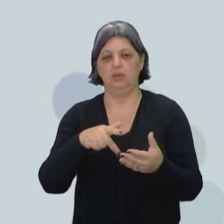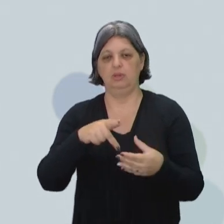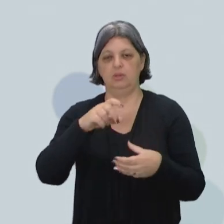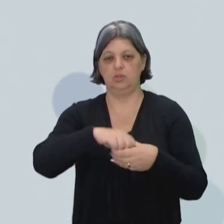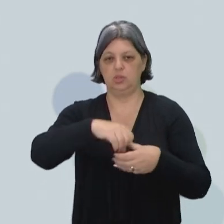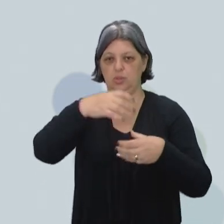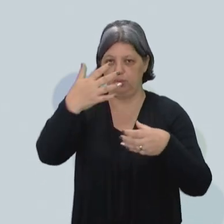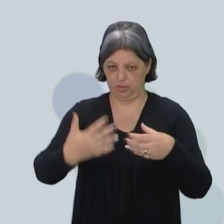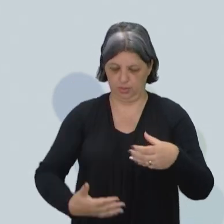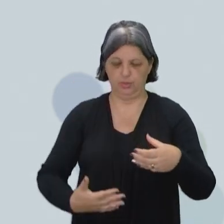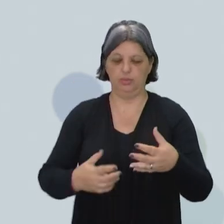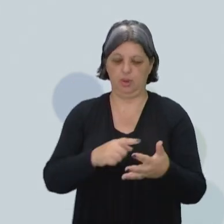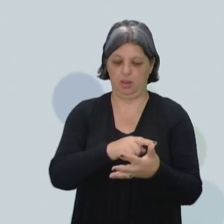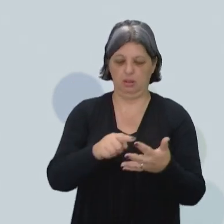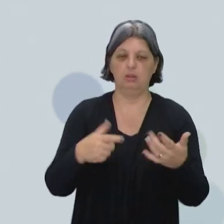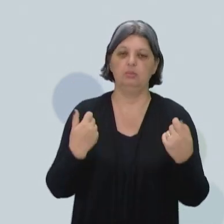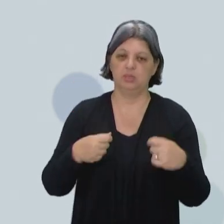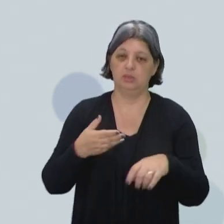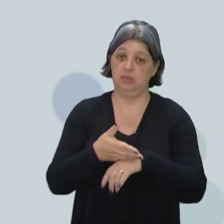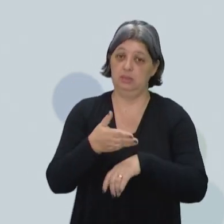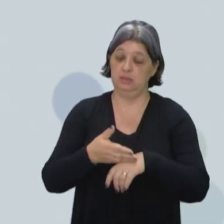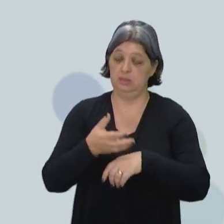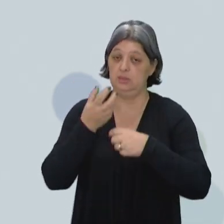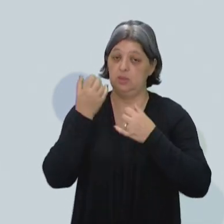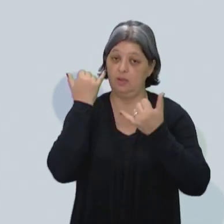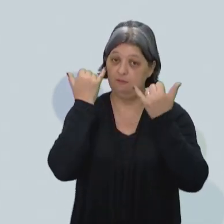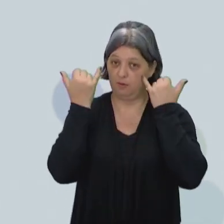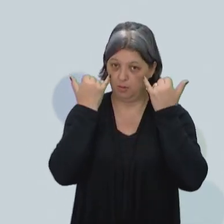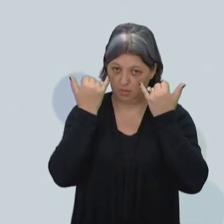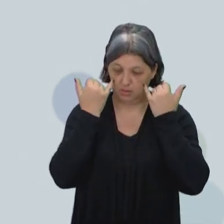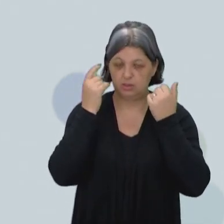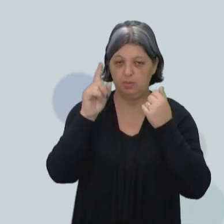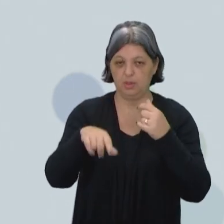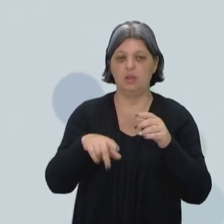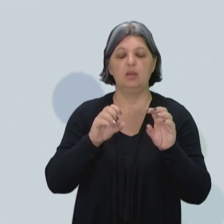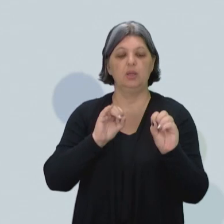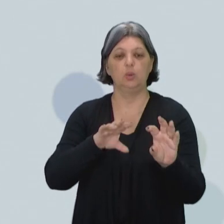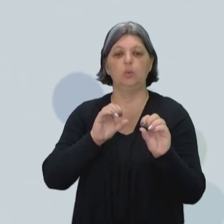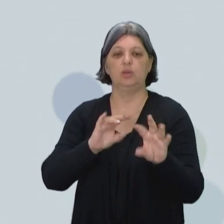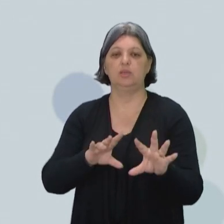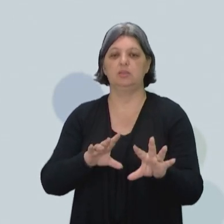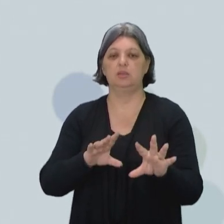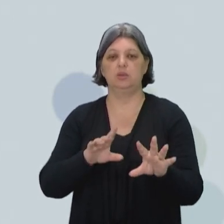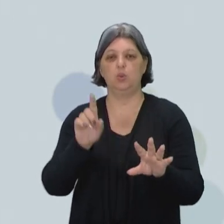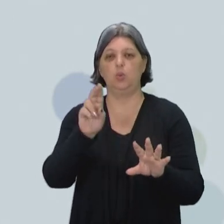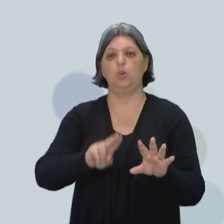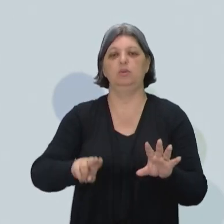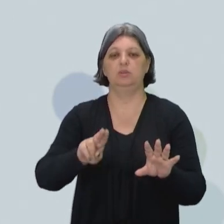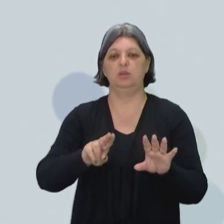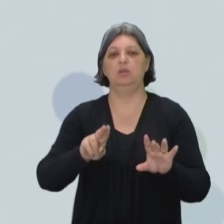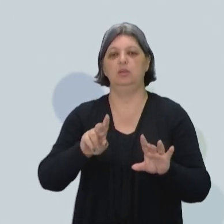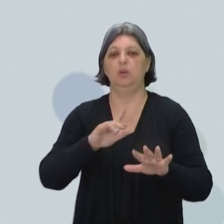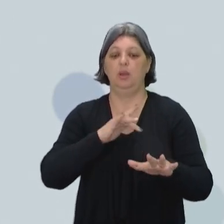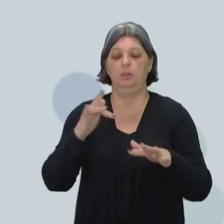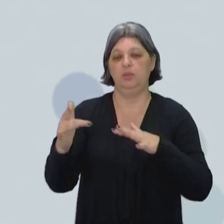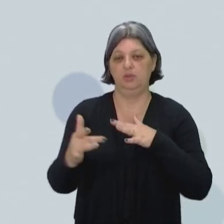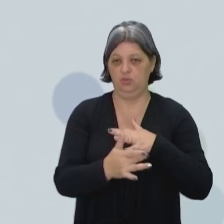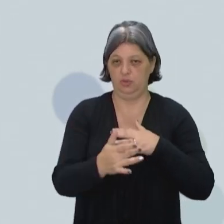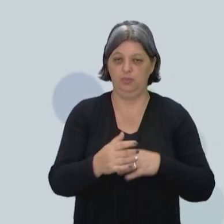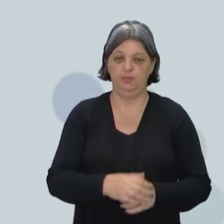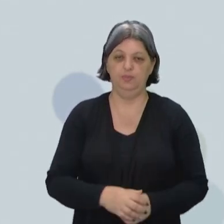É preciso ter acesso a essa informação que é a educação midiática, ok? Vamos lá, Pro?